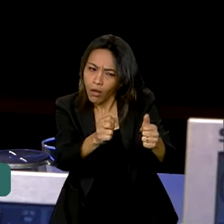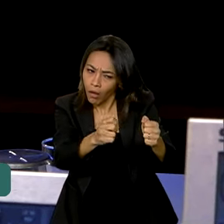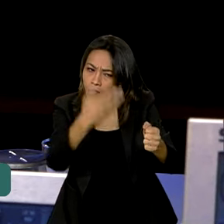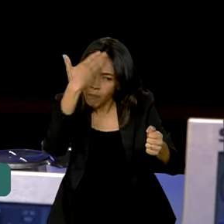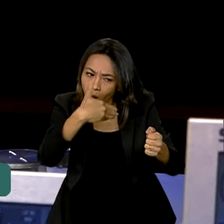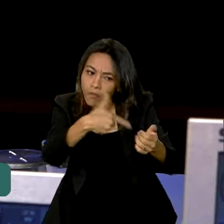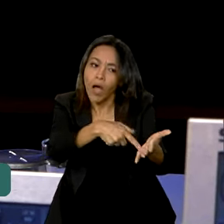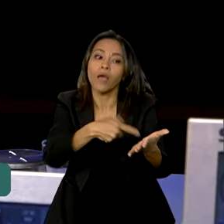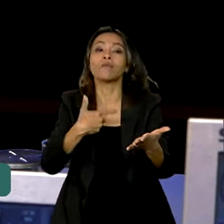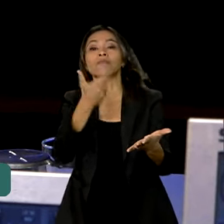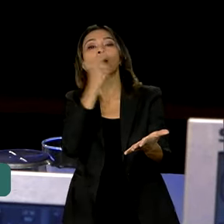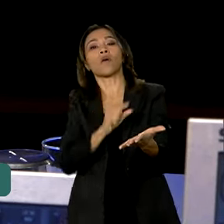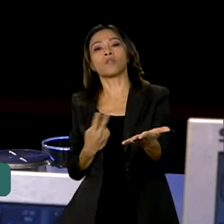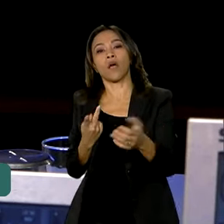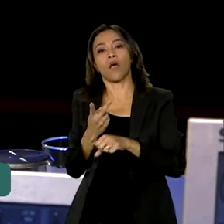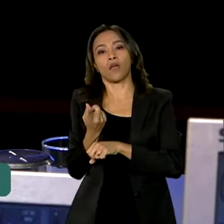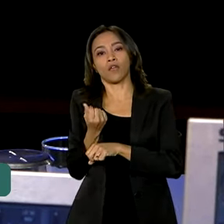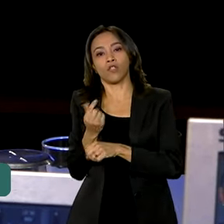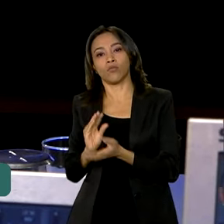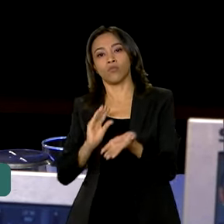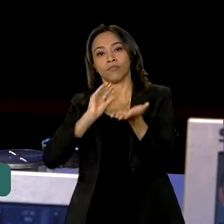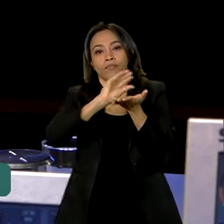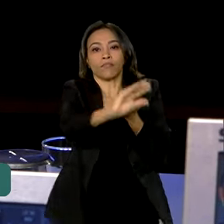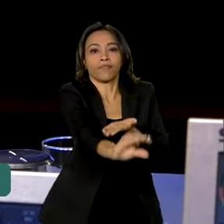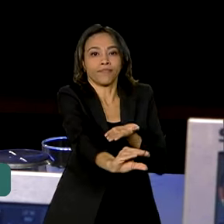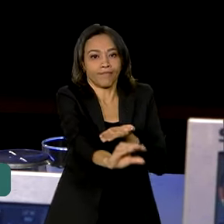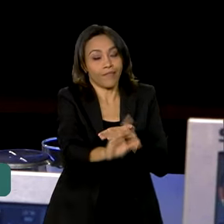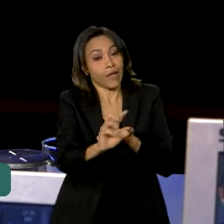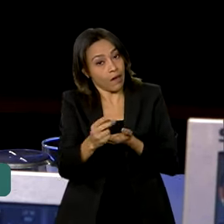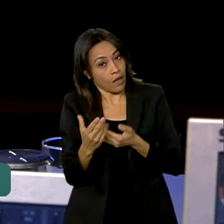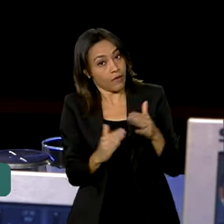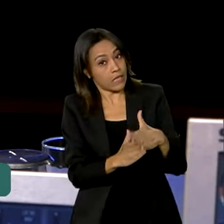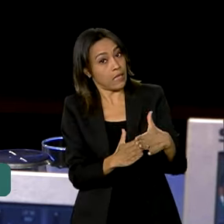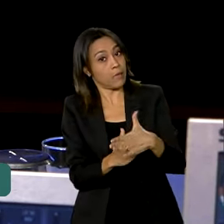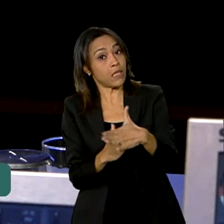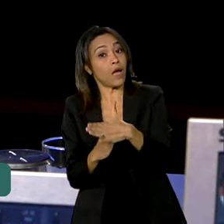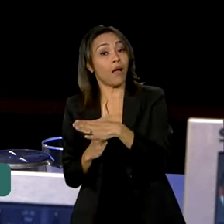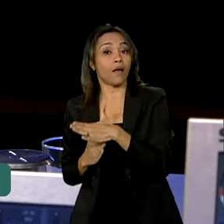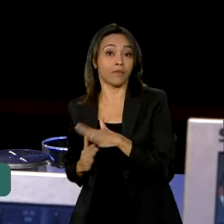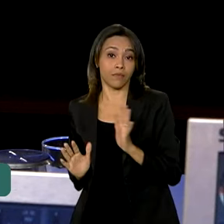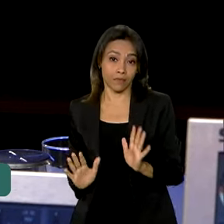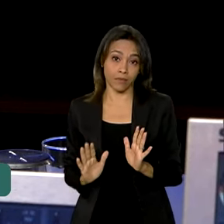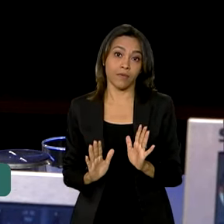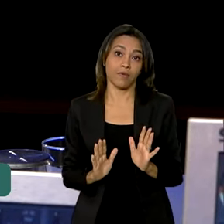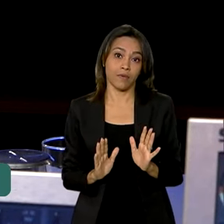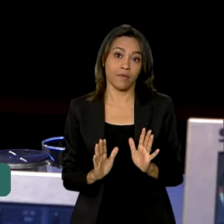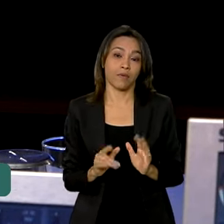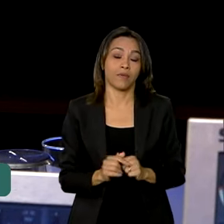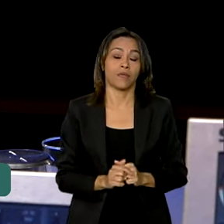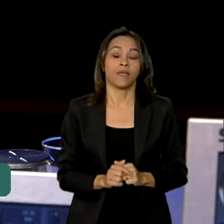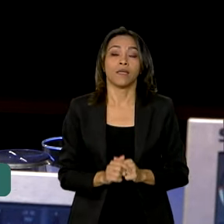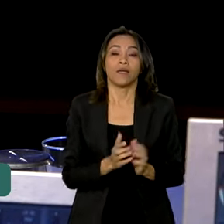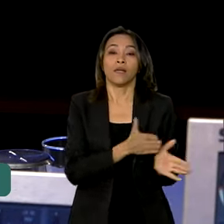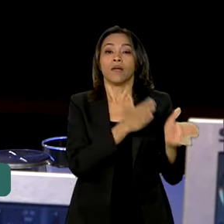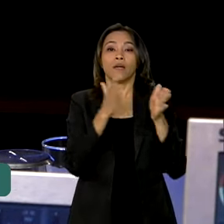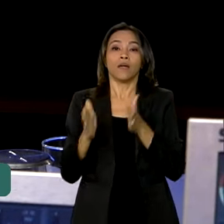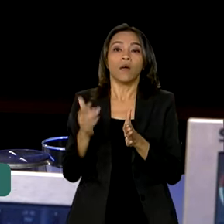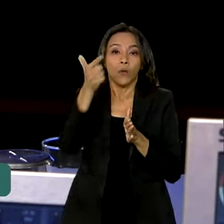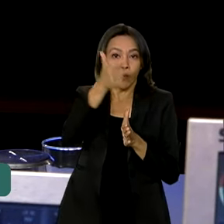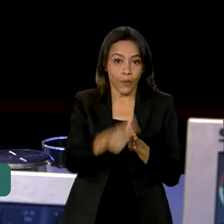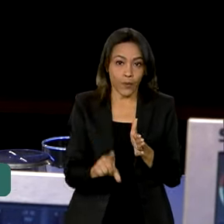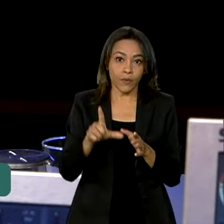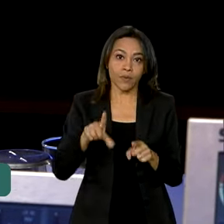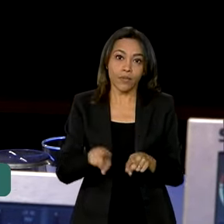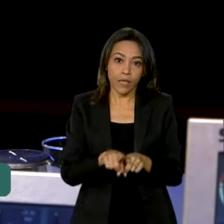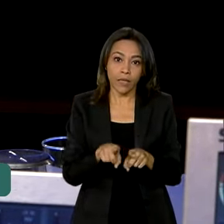claro que esses recursos serão limitados às empresas que foram atingidas, né? Também tem um pacote